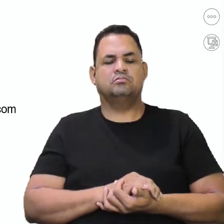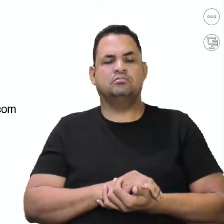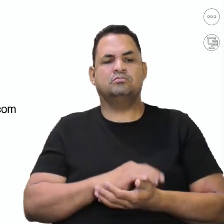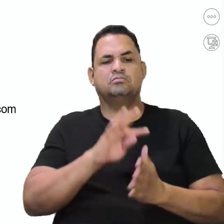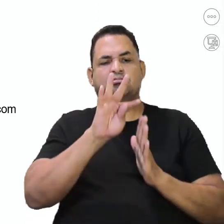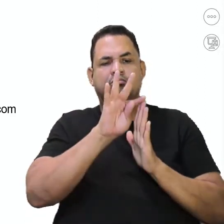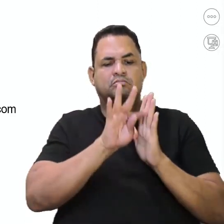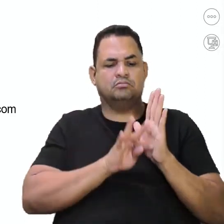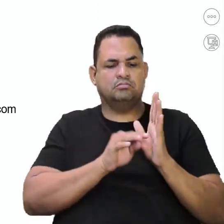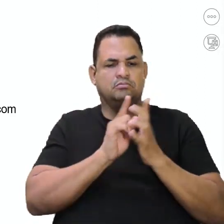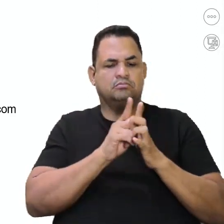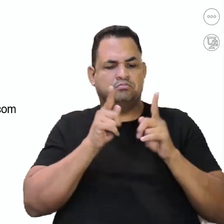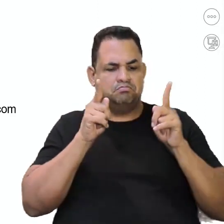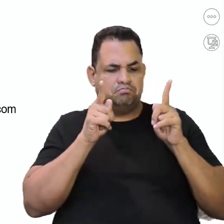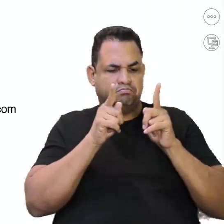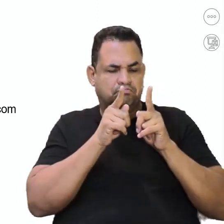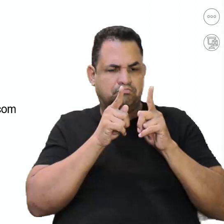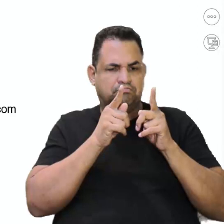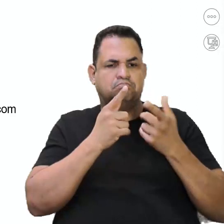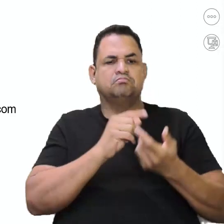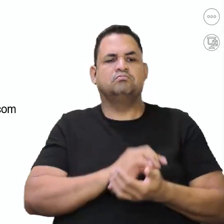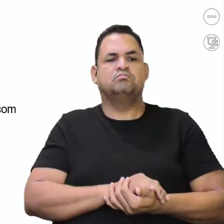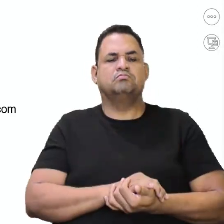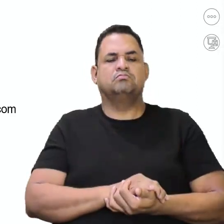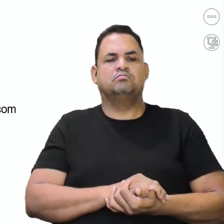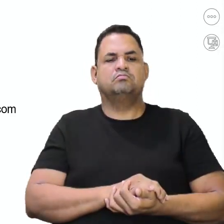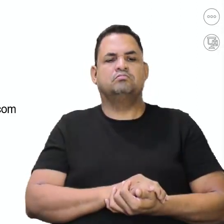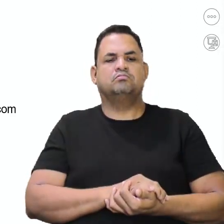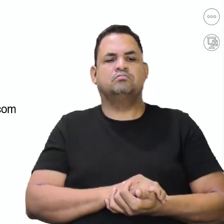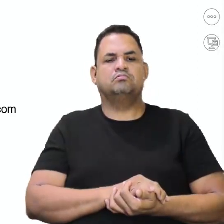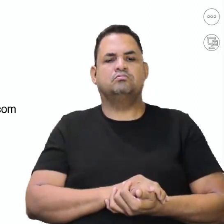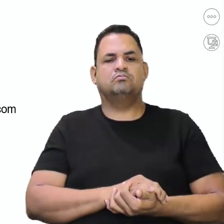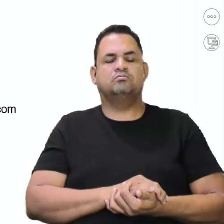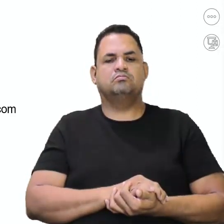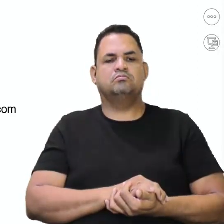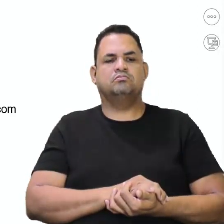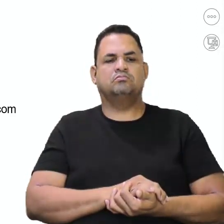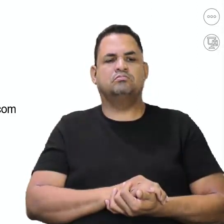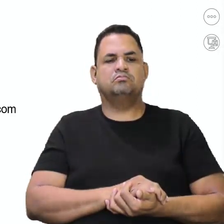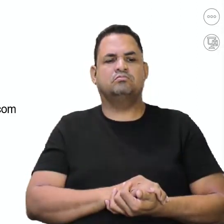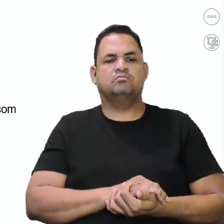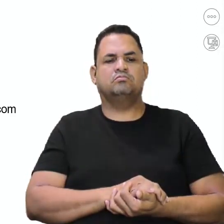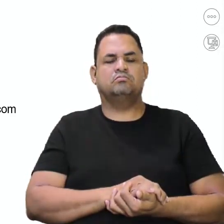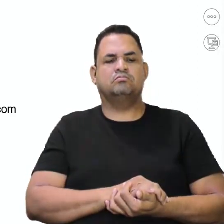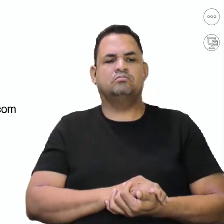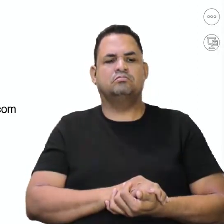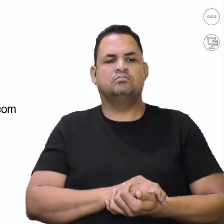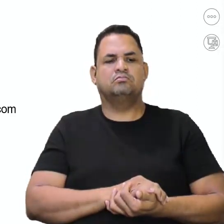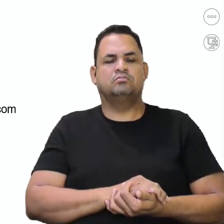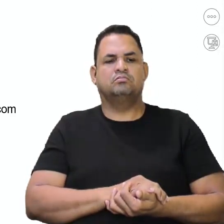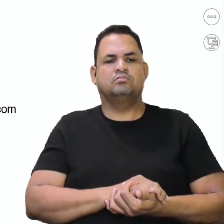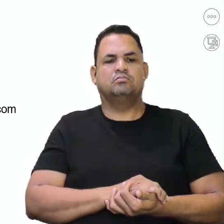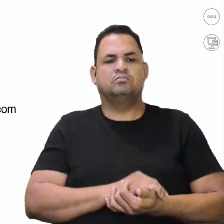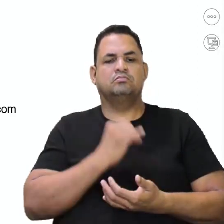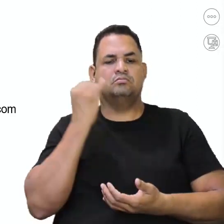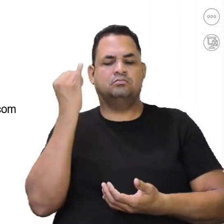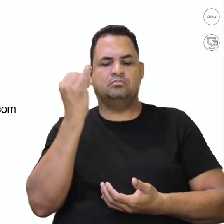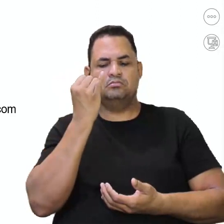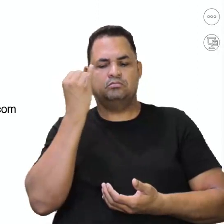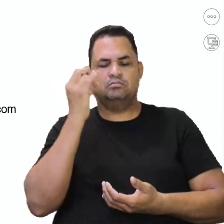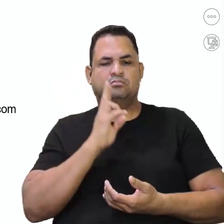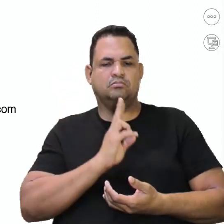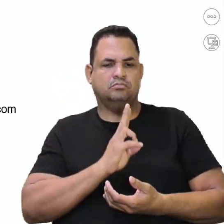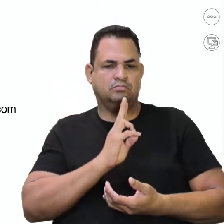texto aqui ele é pouco, bem mínimo. It is important to keep a visual focus. É